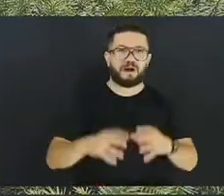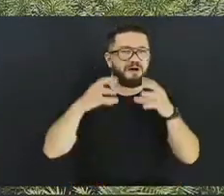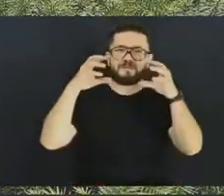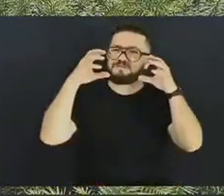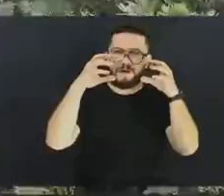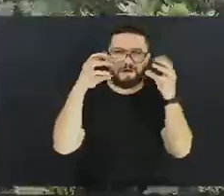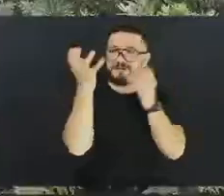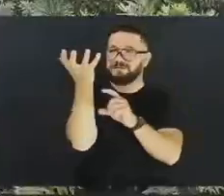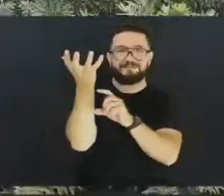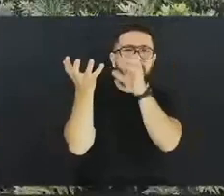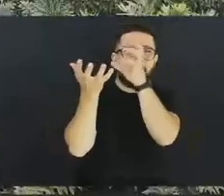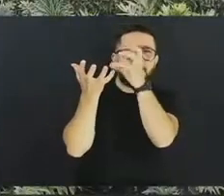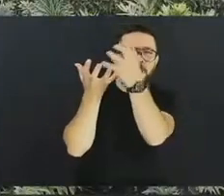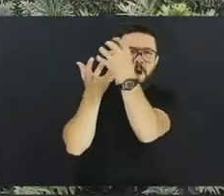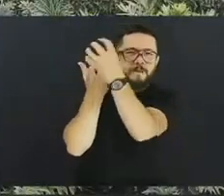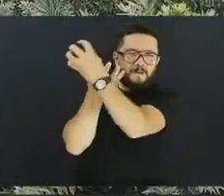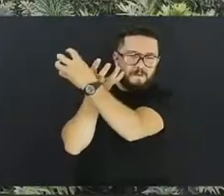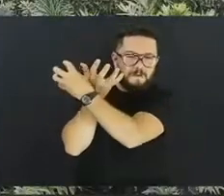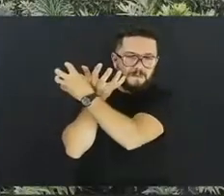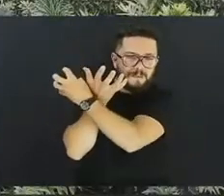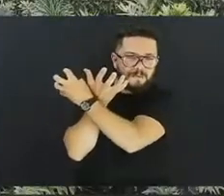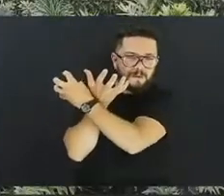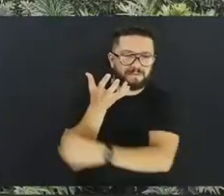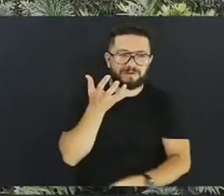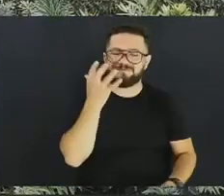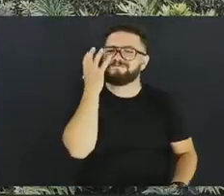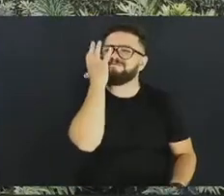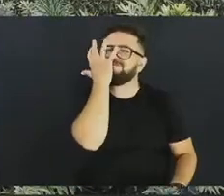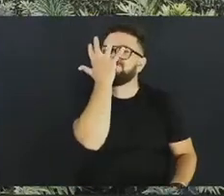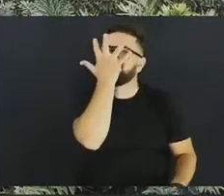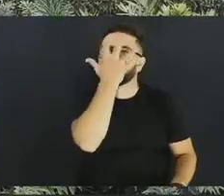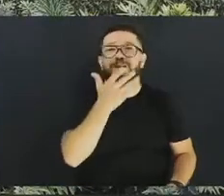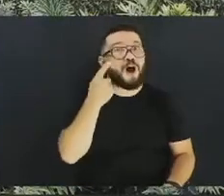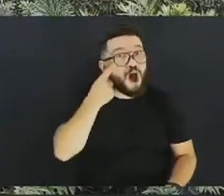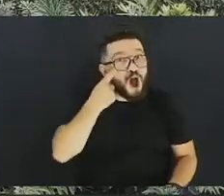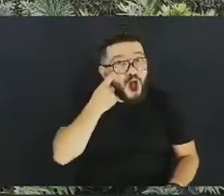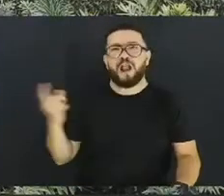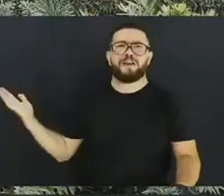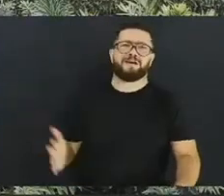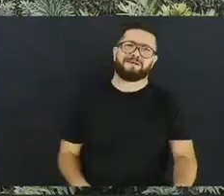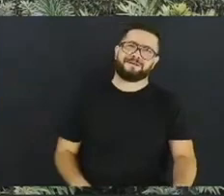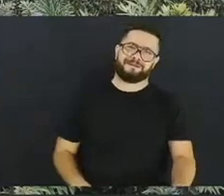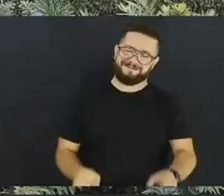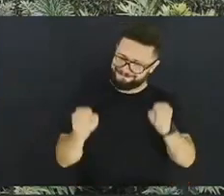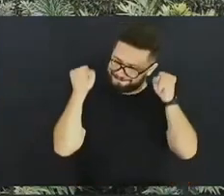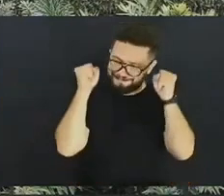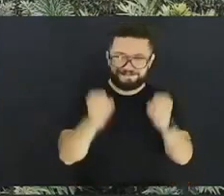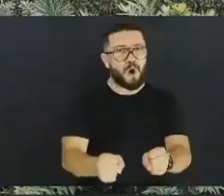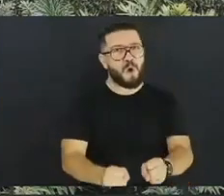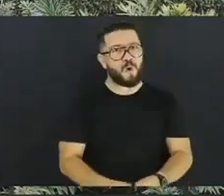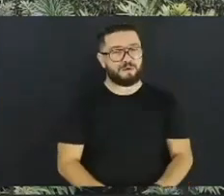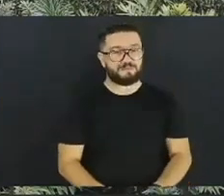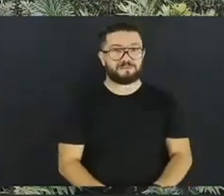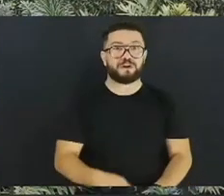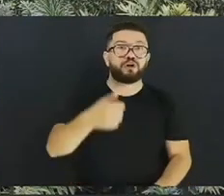está lá. E olha ali. Então, olha o potencial. Essa planta foi enxertada em